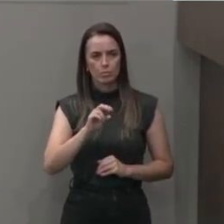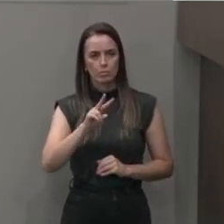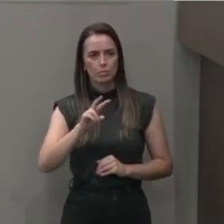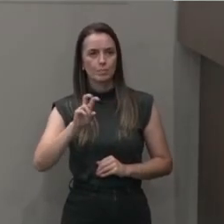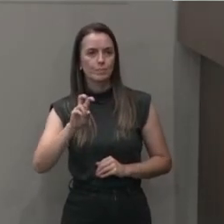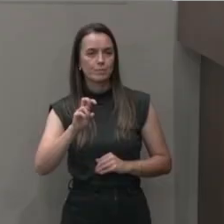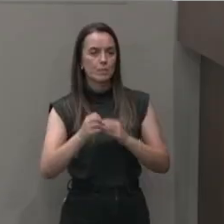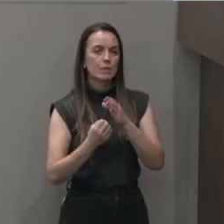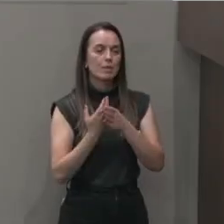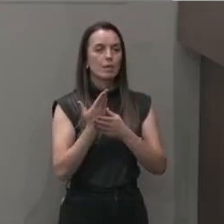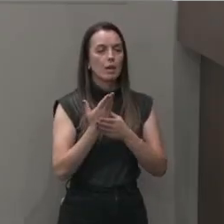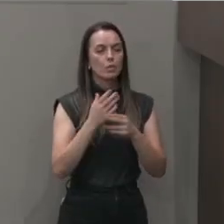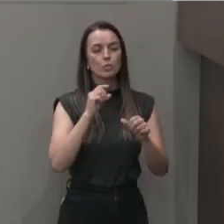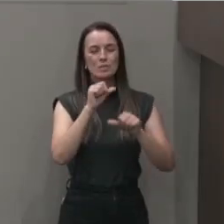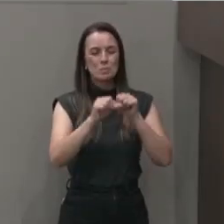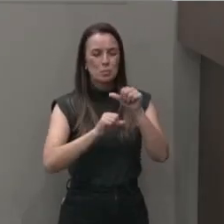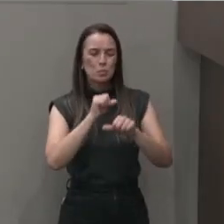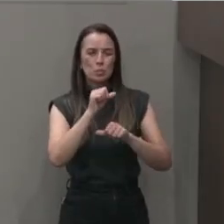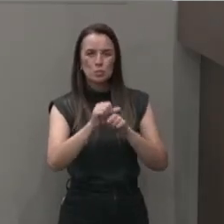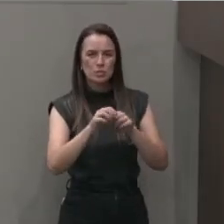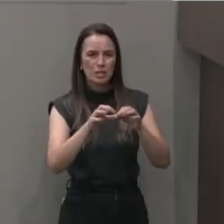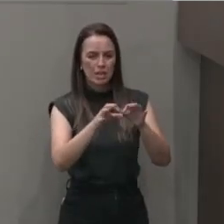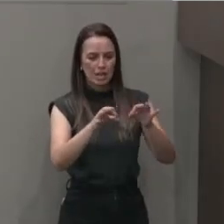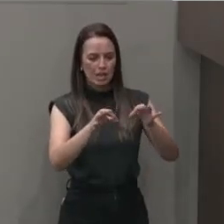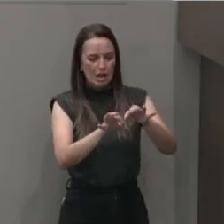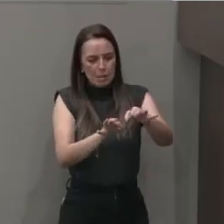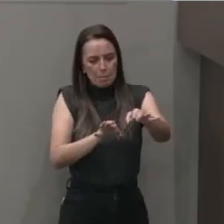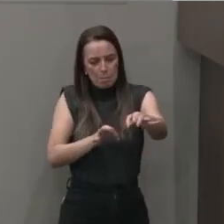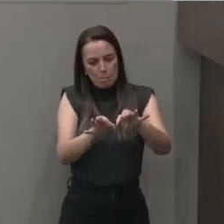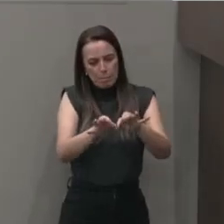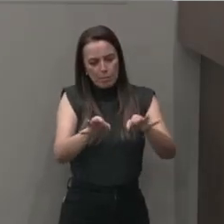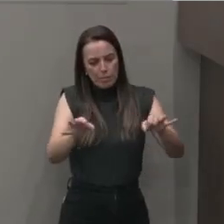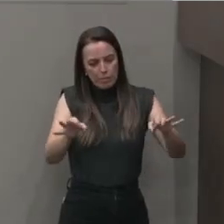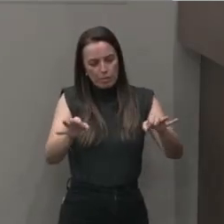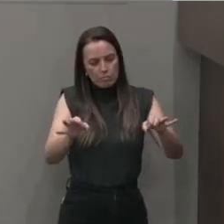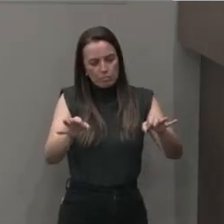Municipal, que altera a planta e o ordenamento urbano 02.